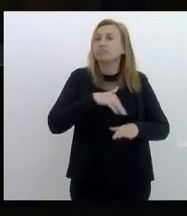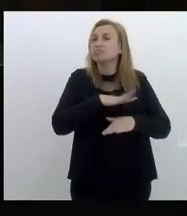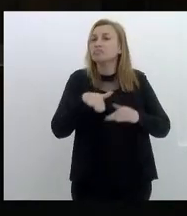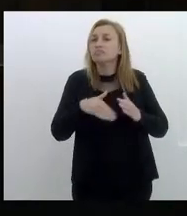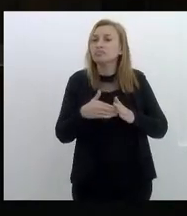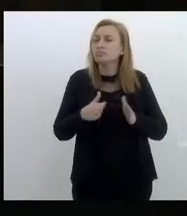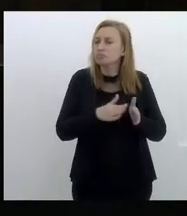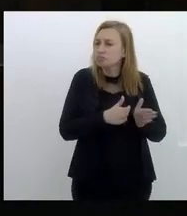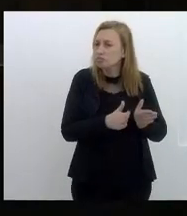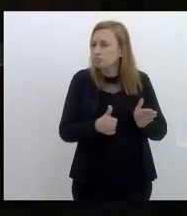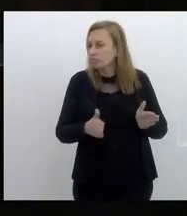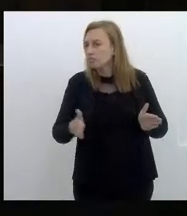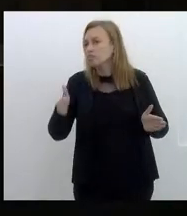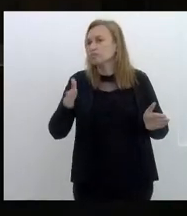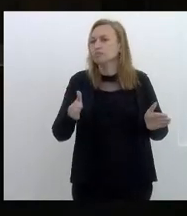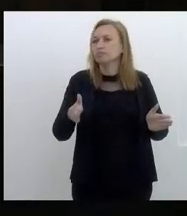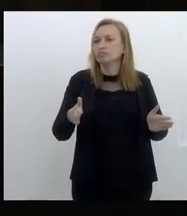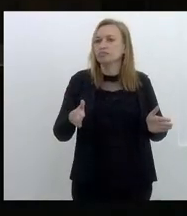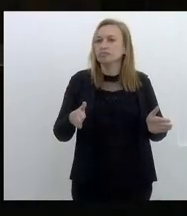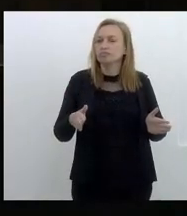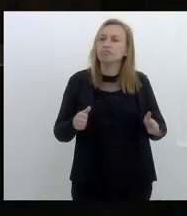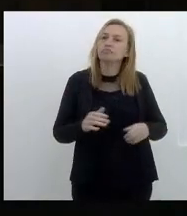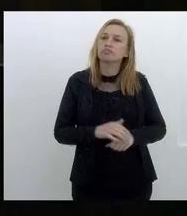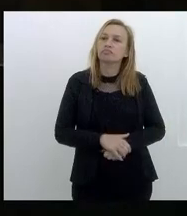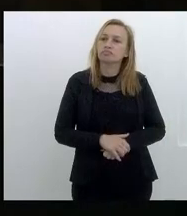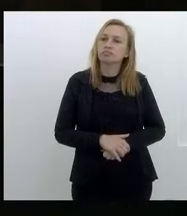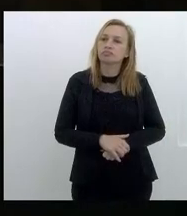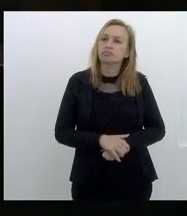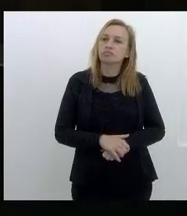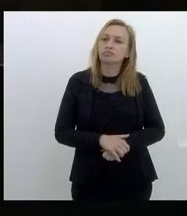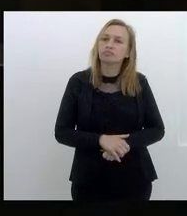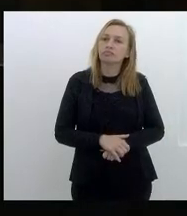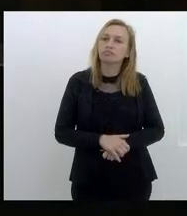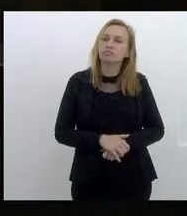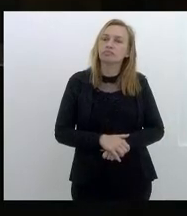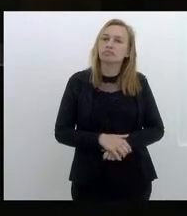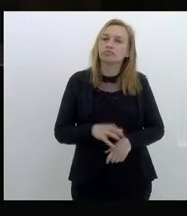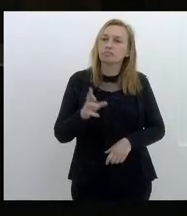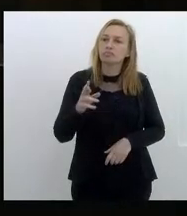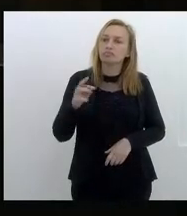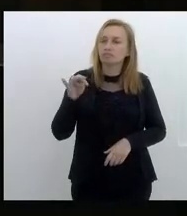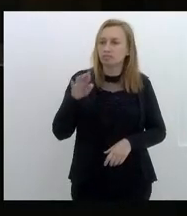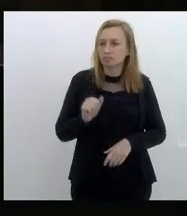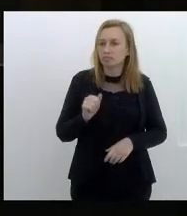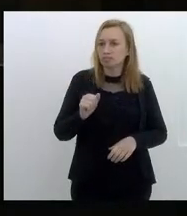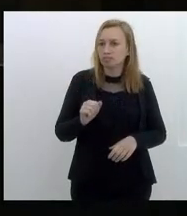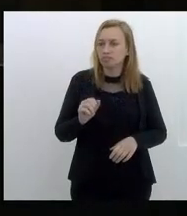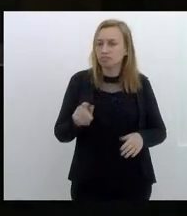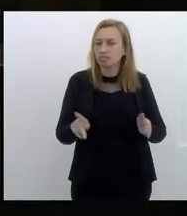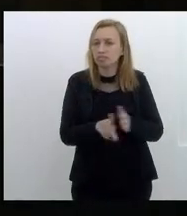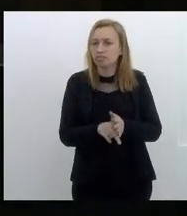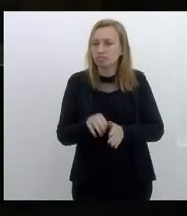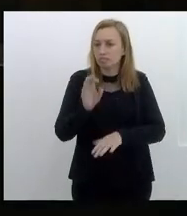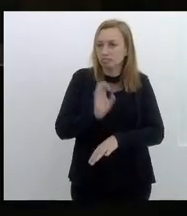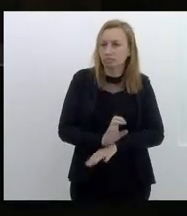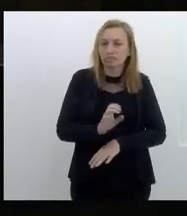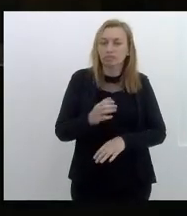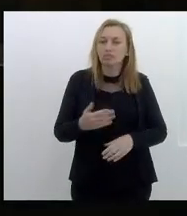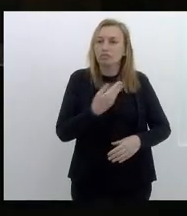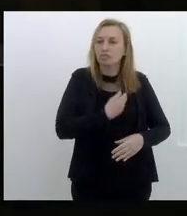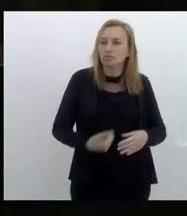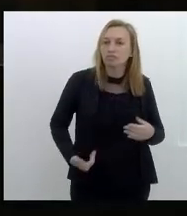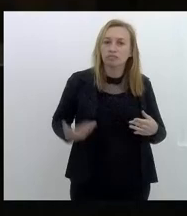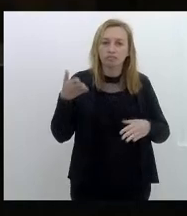todo um processo de Mava Estação das receitas do Estado a ver nos